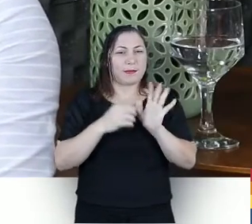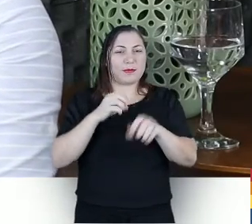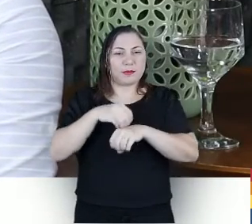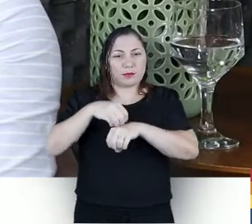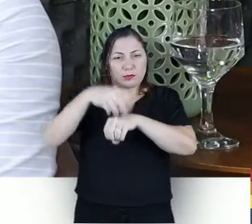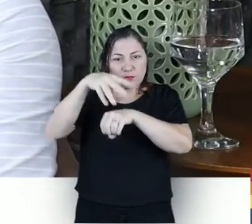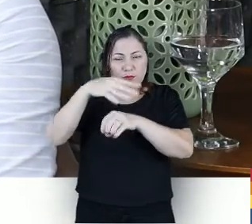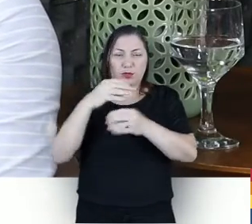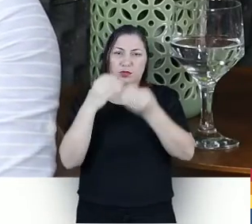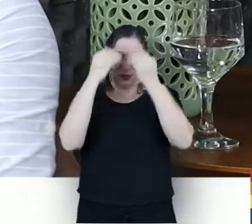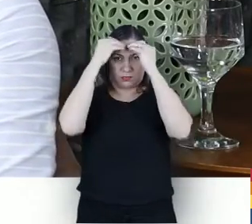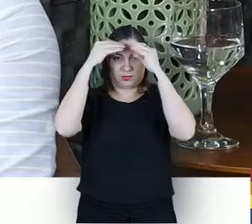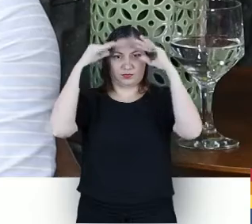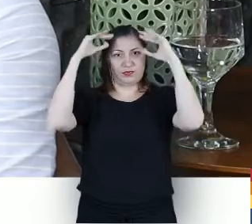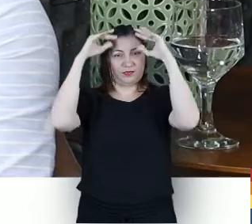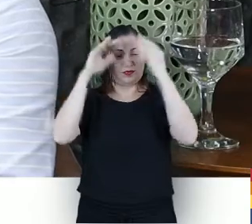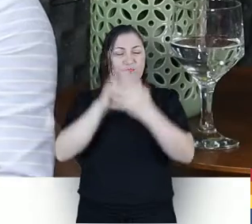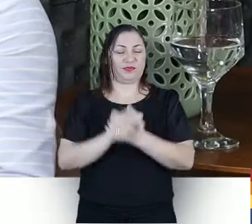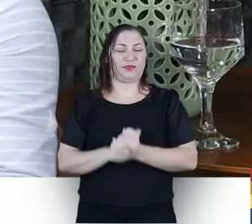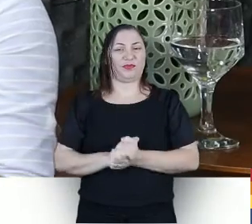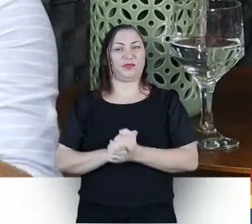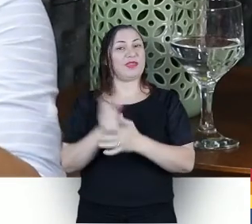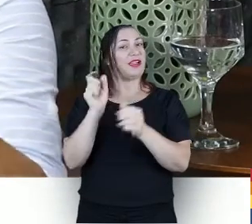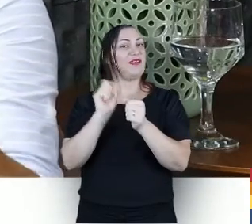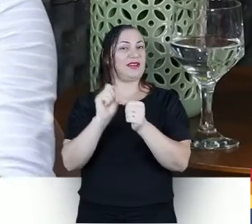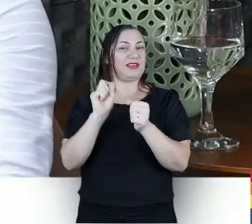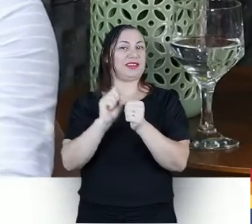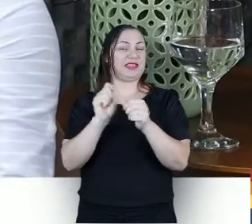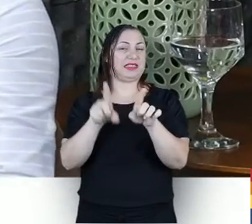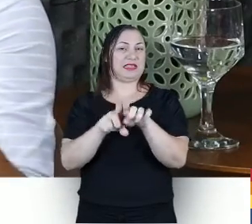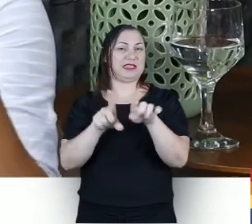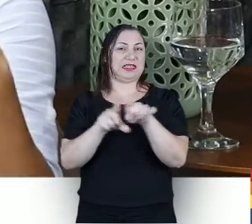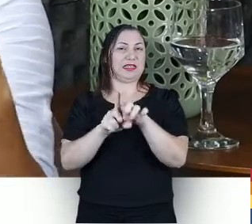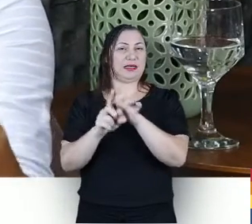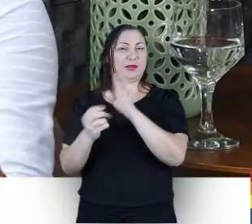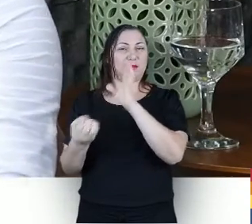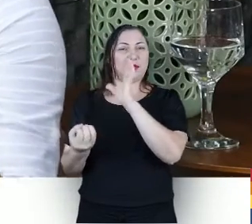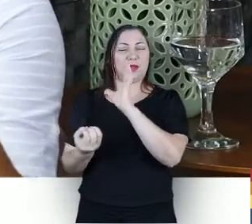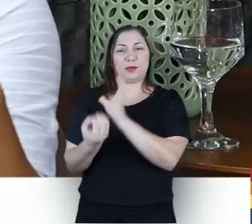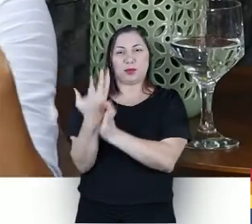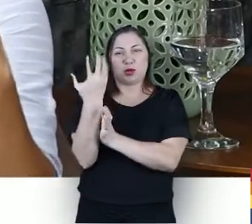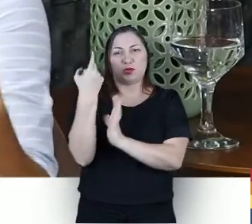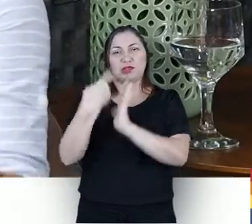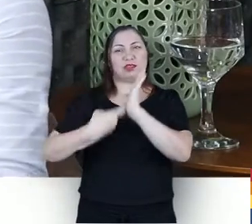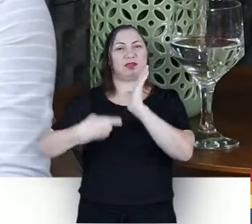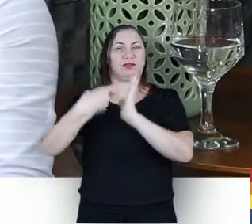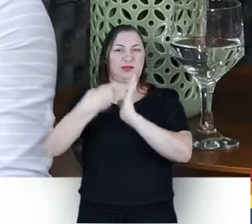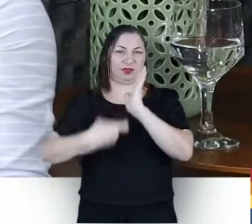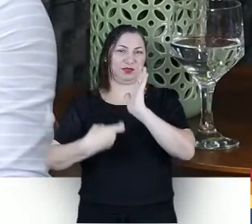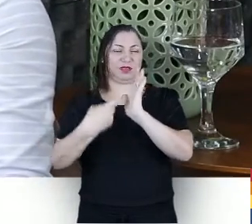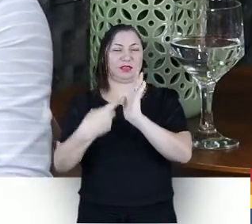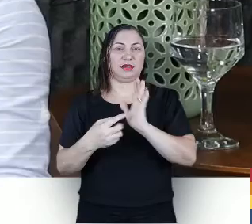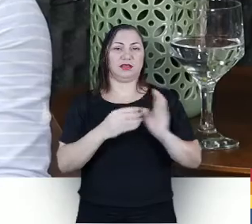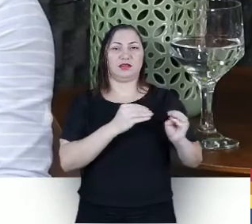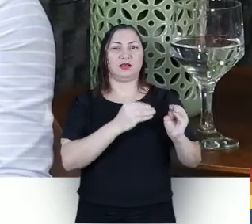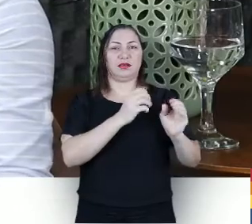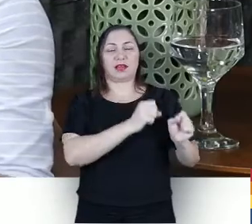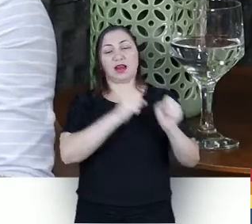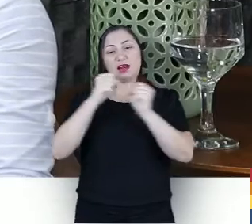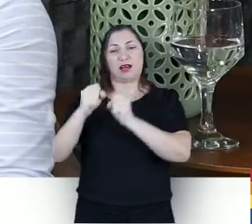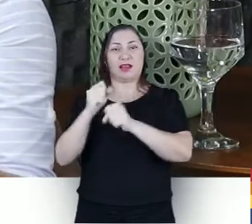dessas habilidades para os alunos. Então, organizaram sua metodologia, sua forma de passar o